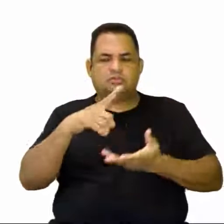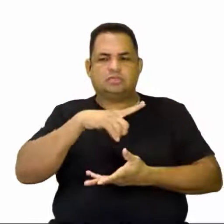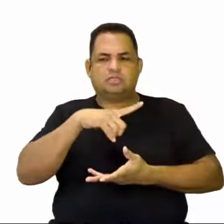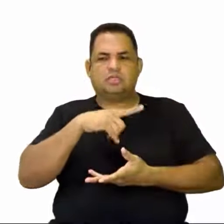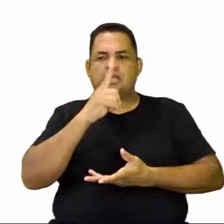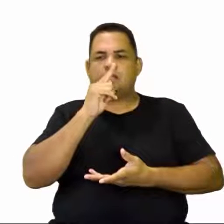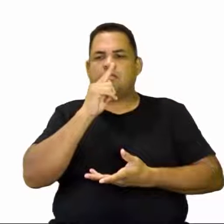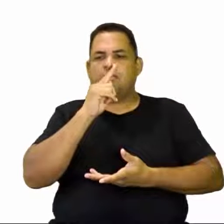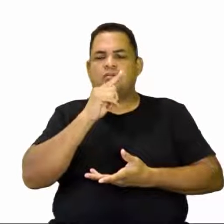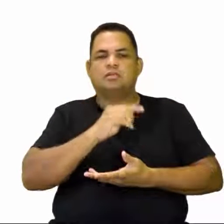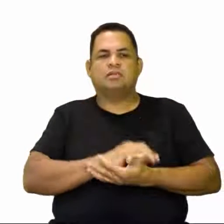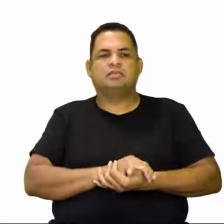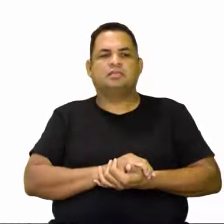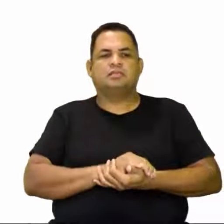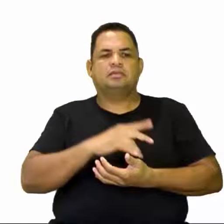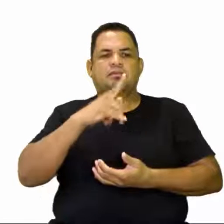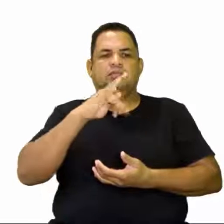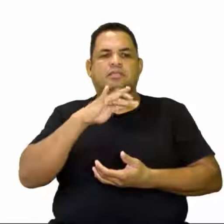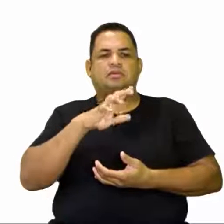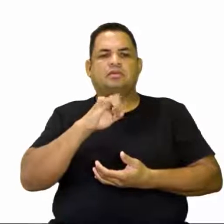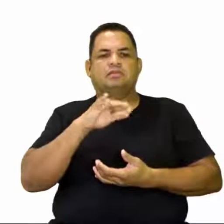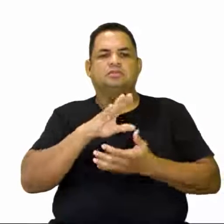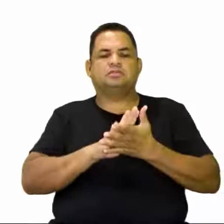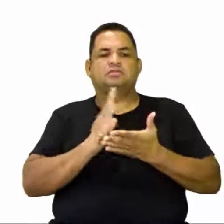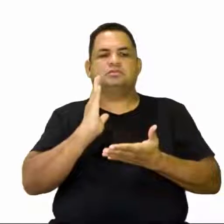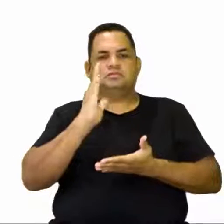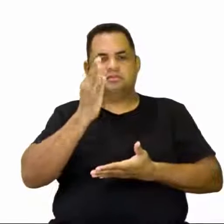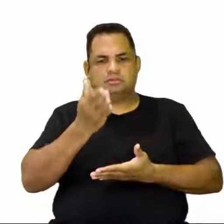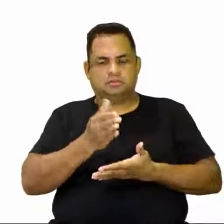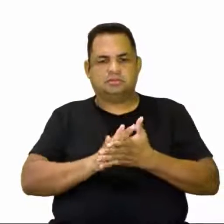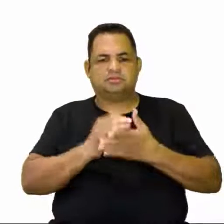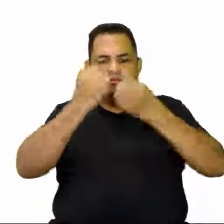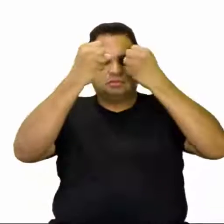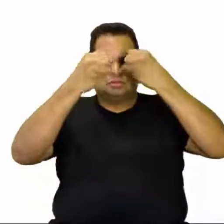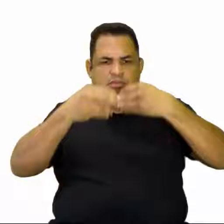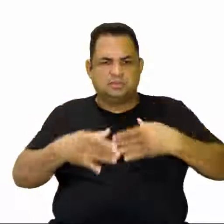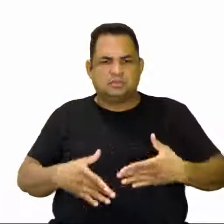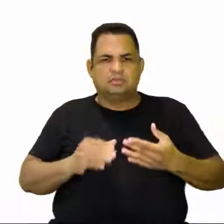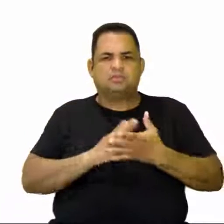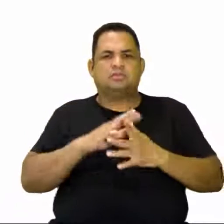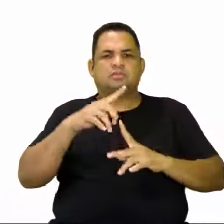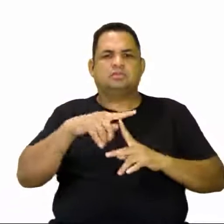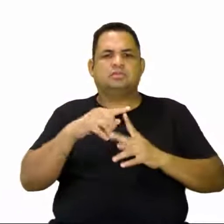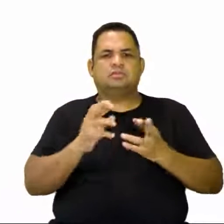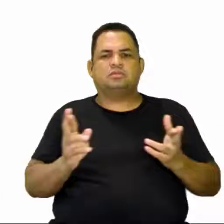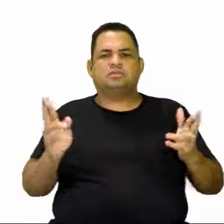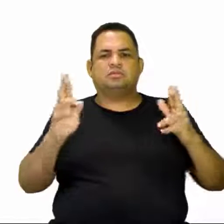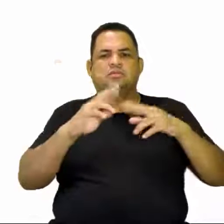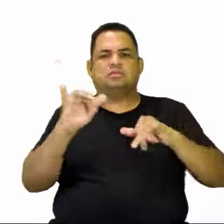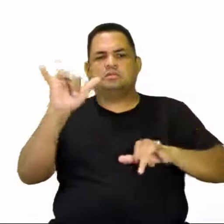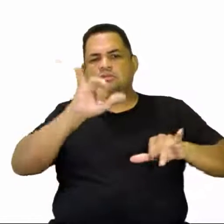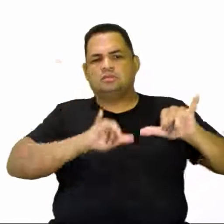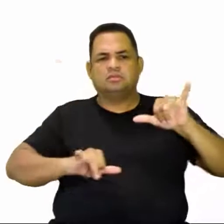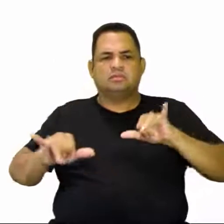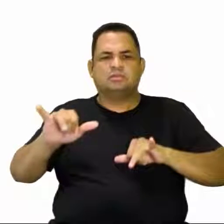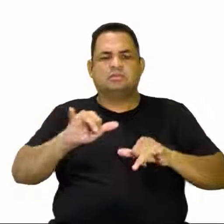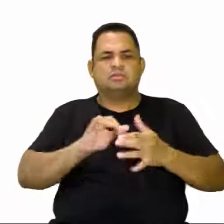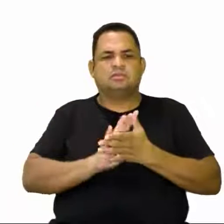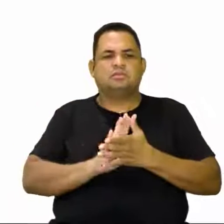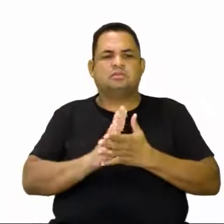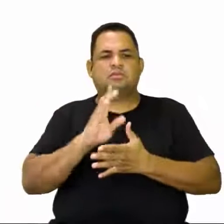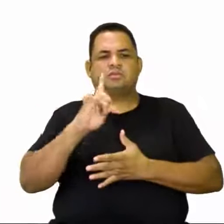de água. Pirólise, o professor Almeida frisou muito sobre ela. É um tipo de reação química